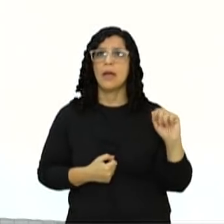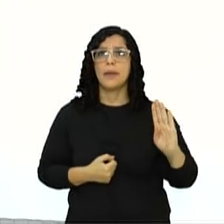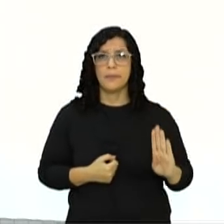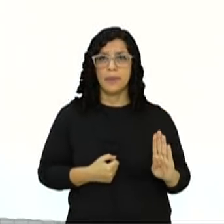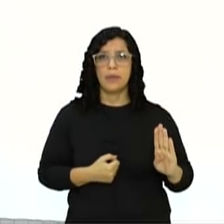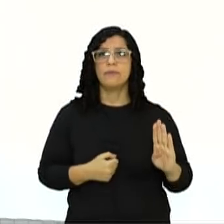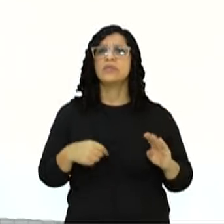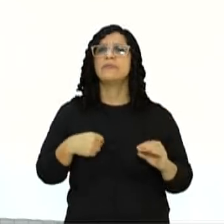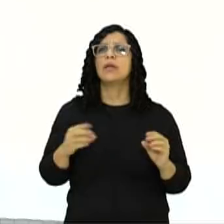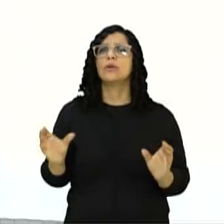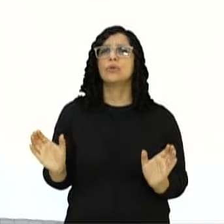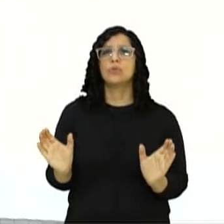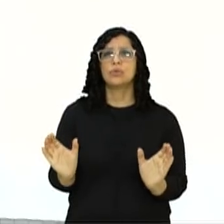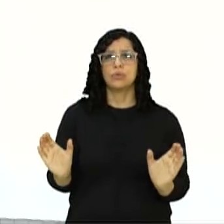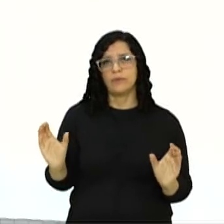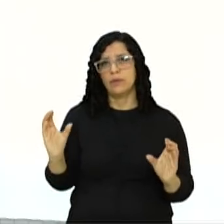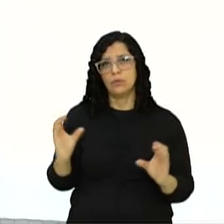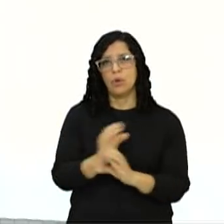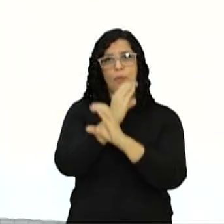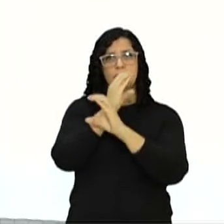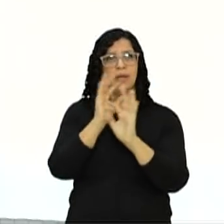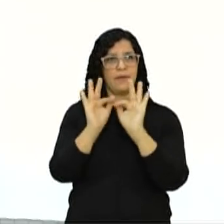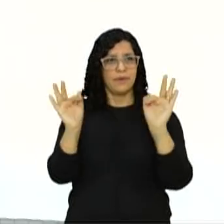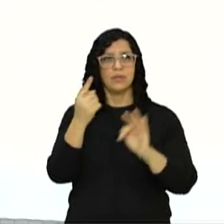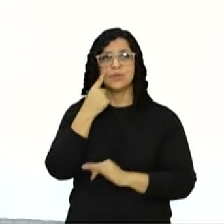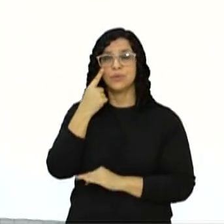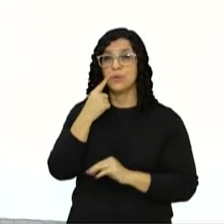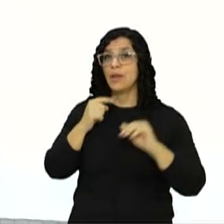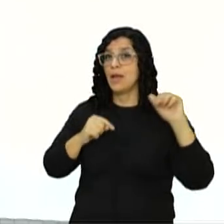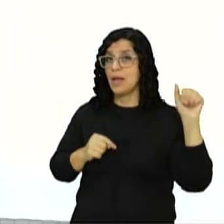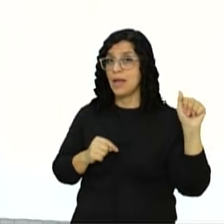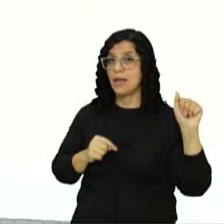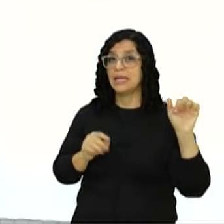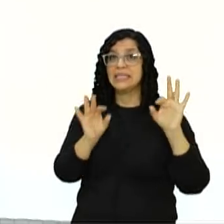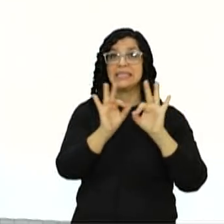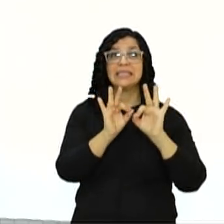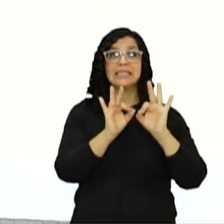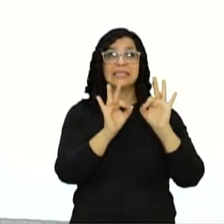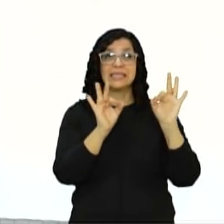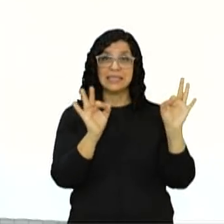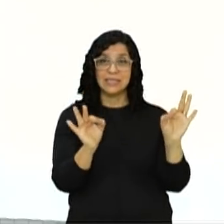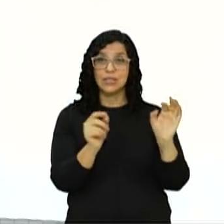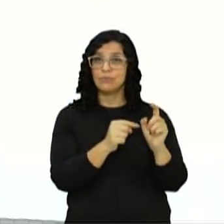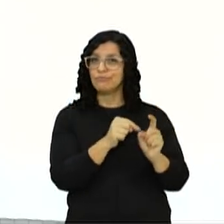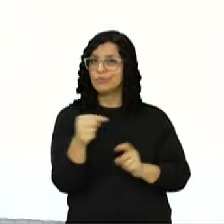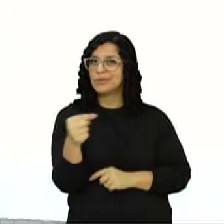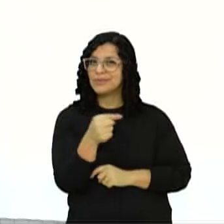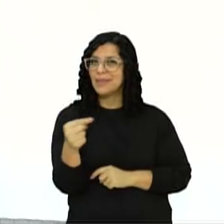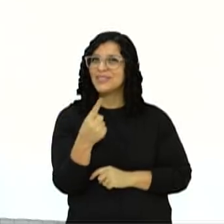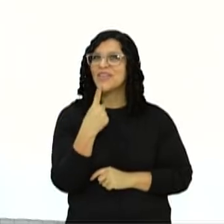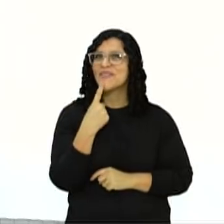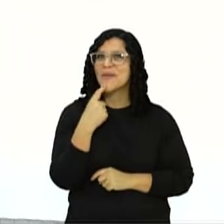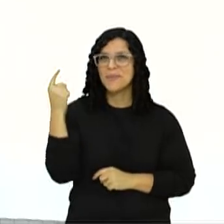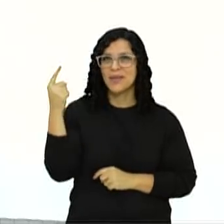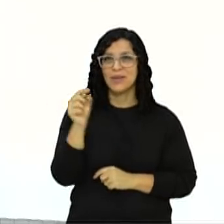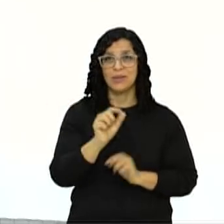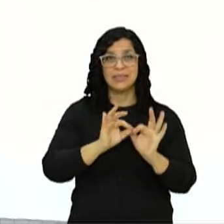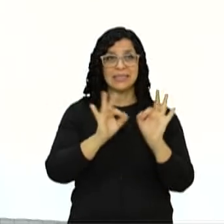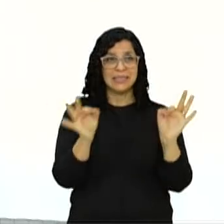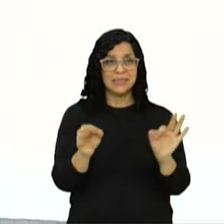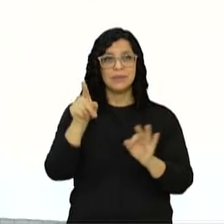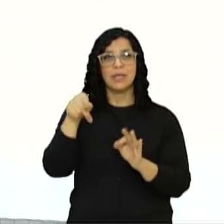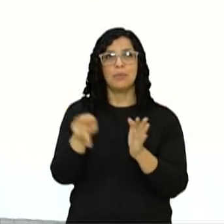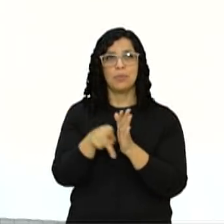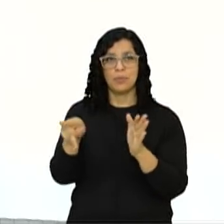as seguintes frases. Quero ver se você acertou. Letra A. Tinha um espacinho. É a